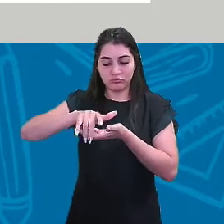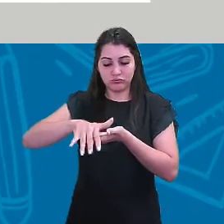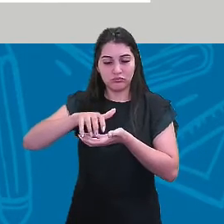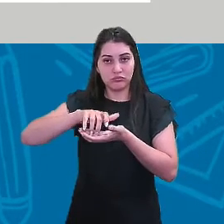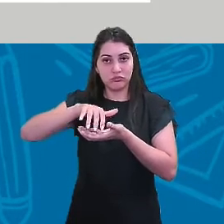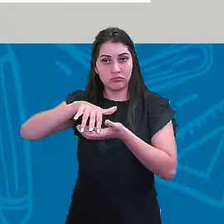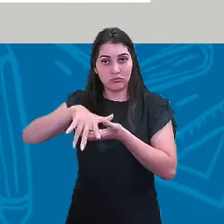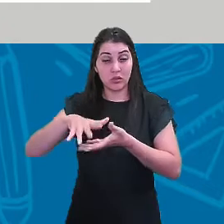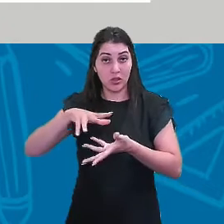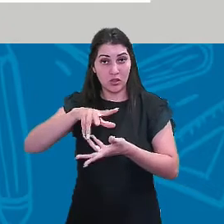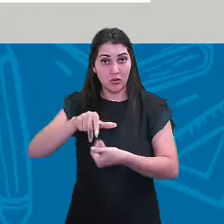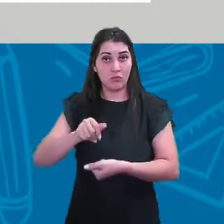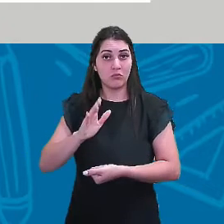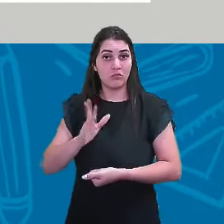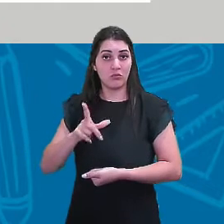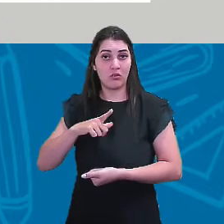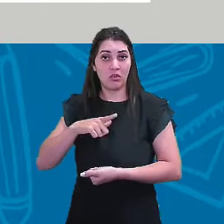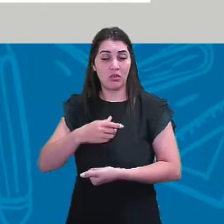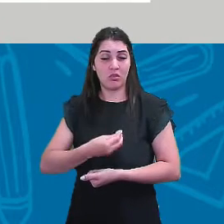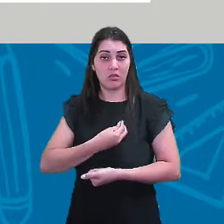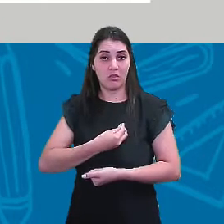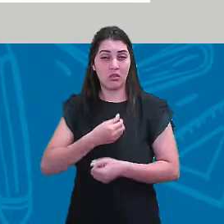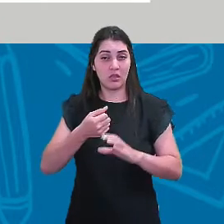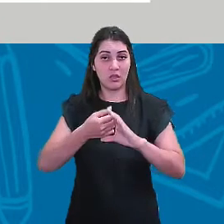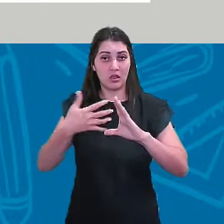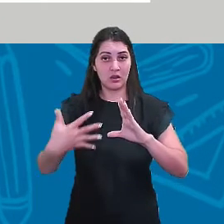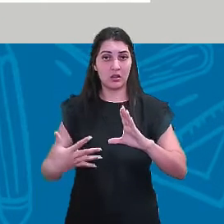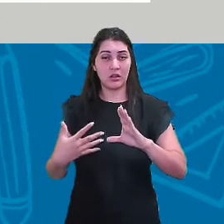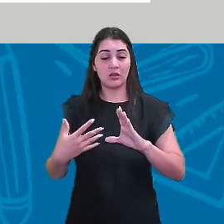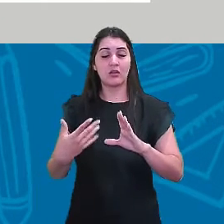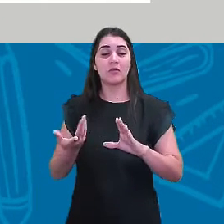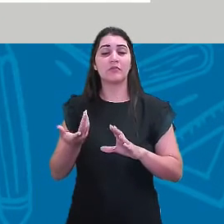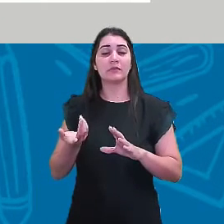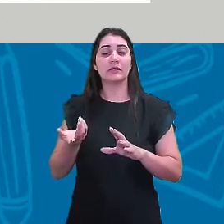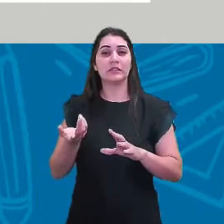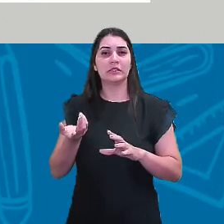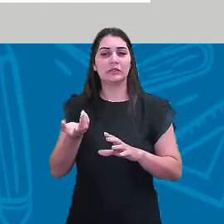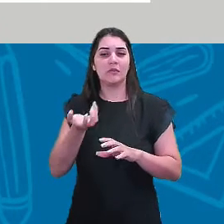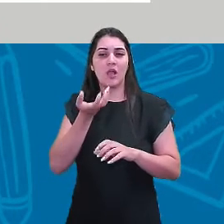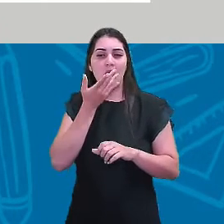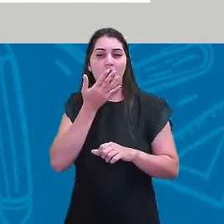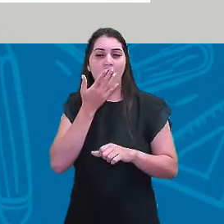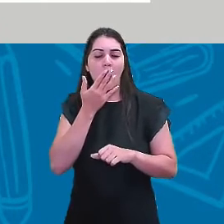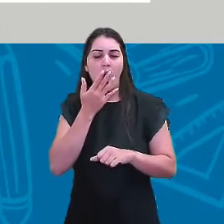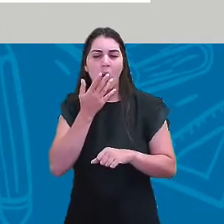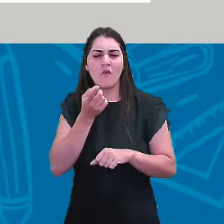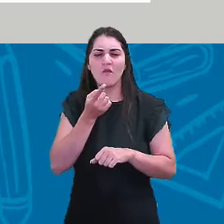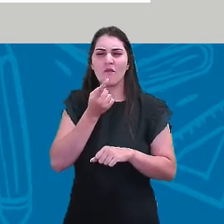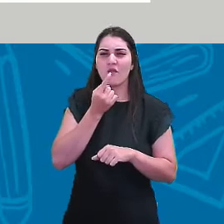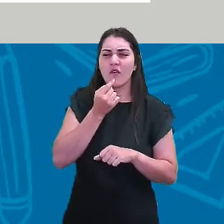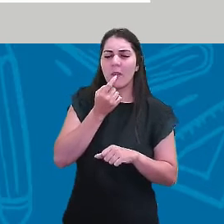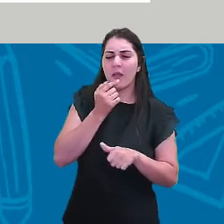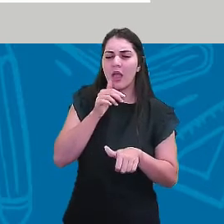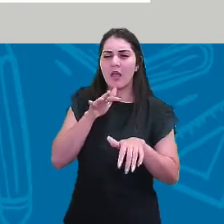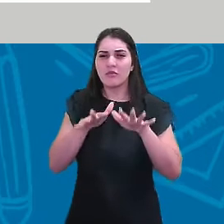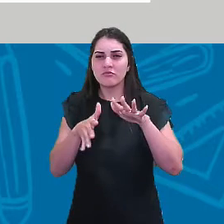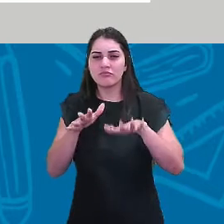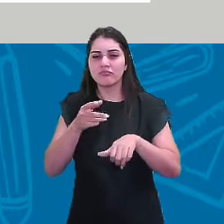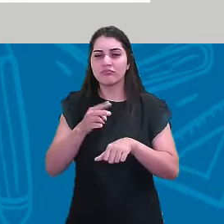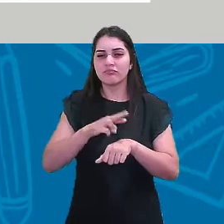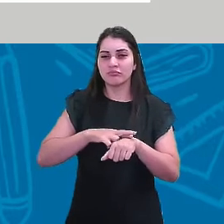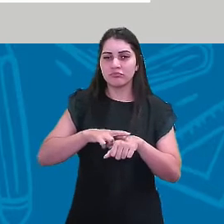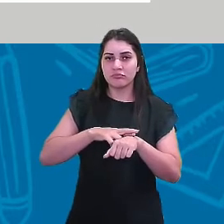já presenciou. É caracterizado pela aparência vermelho arroxeada, inconfundível, devido à presença